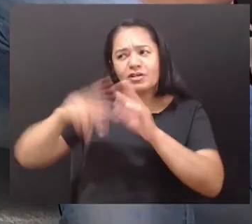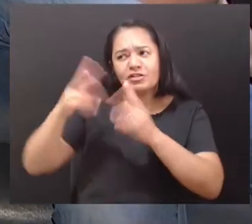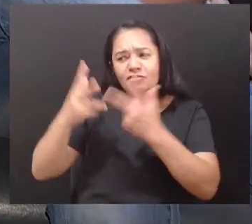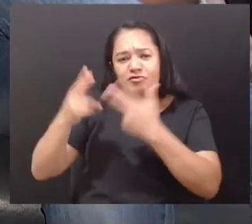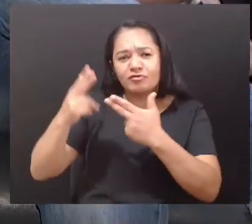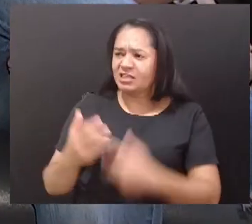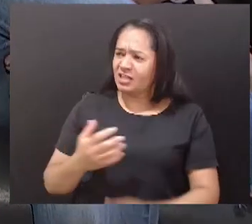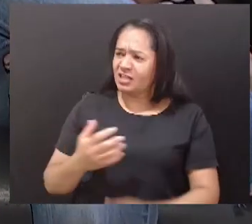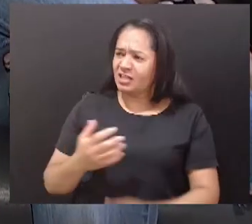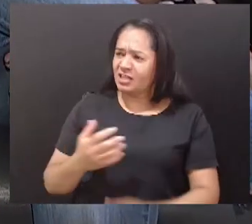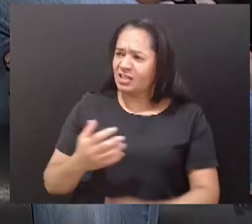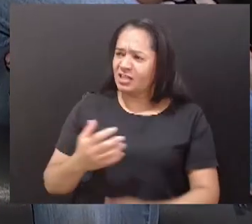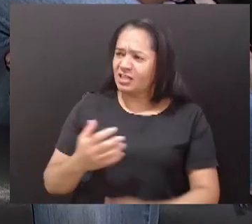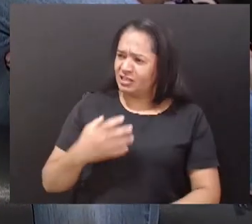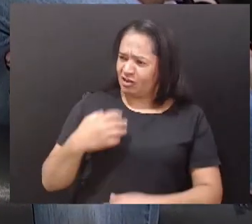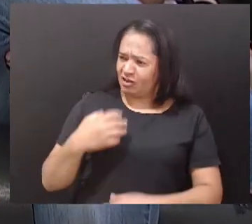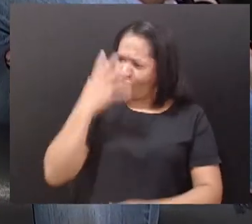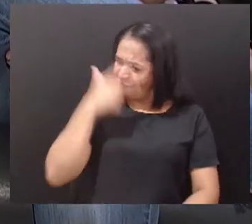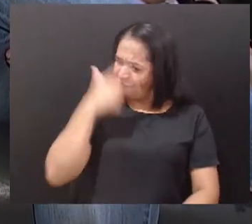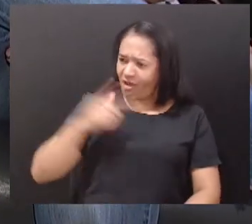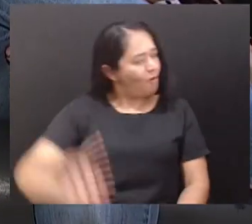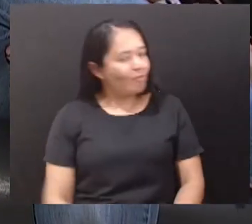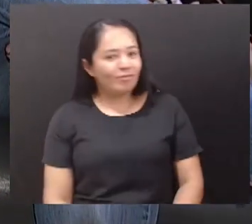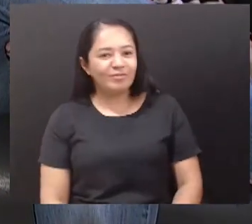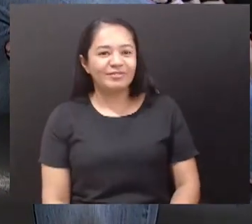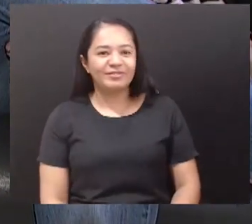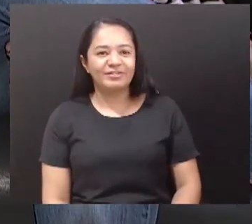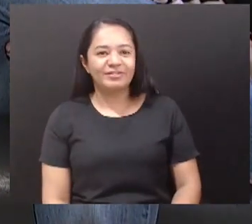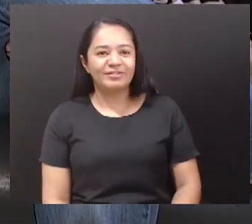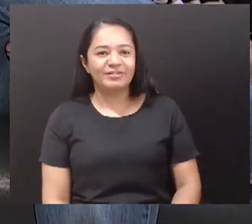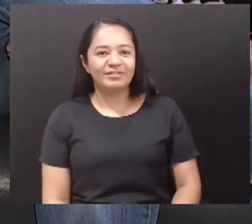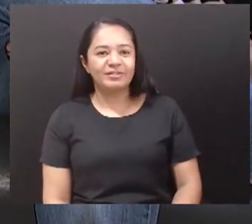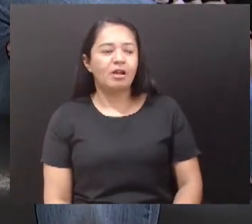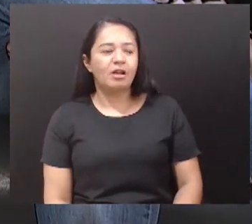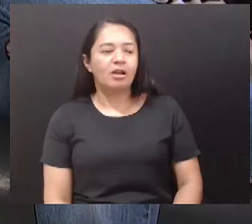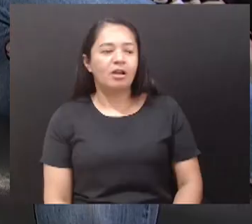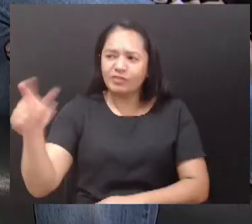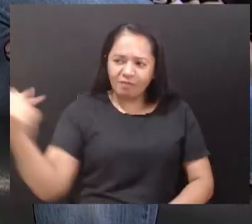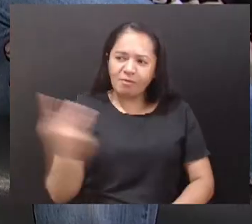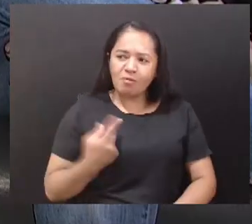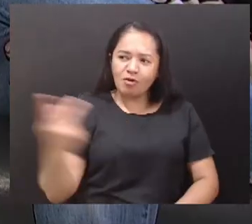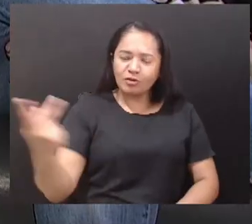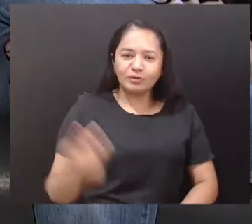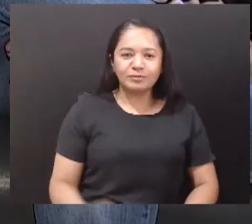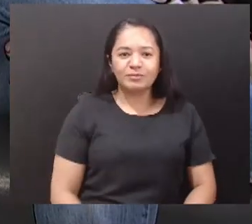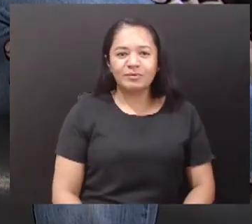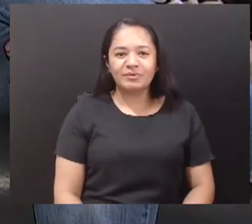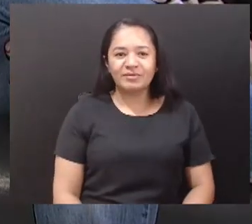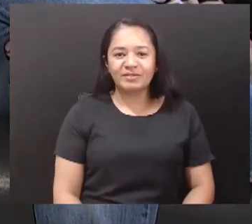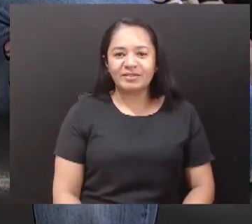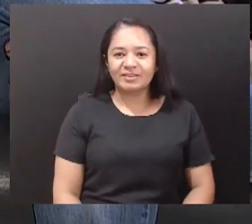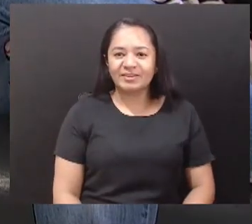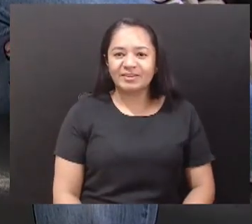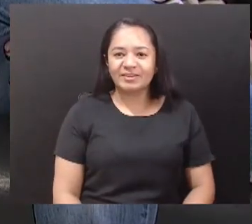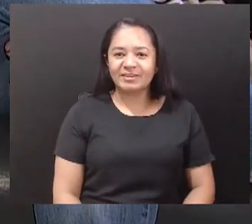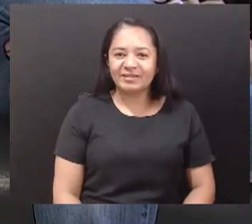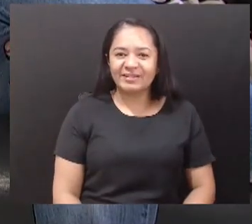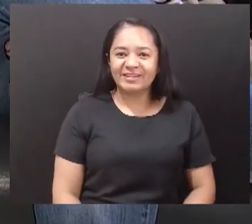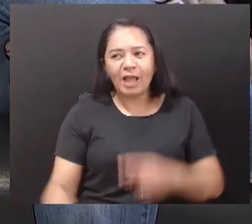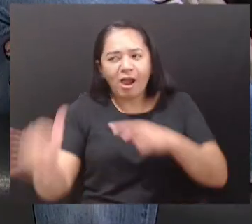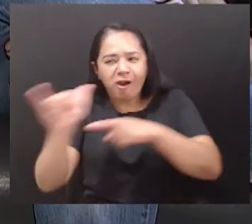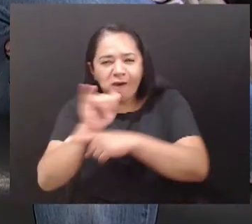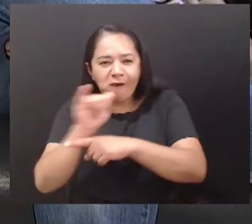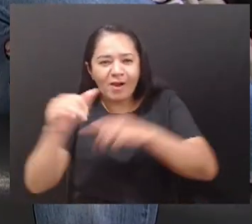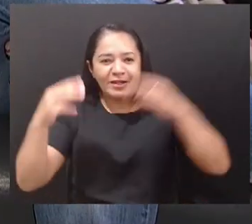o que esse bicho feio na cabeça? Eu falei, nós vamos ficar famosos, pô. Deixa eu fazer, mas ele falou, você tem certeza? Já tinha uma estratégia de marketing na cabeça. Já